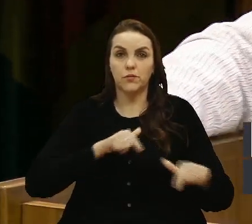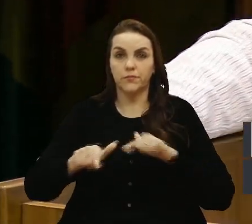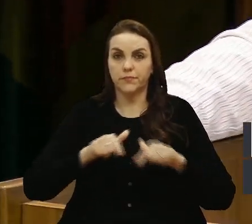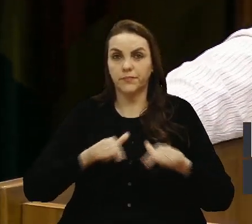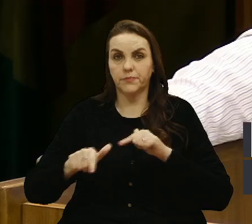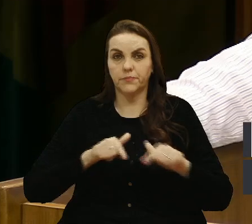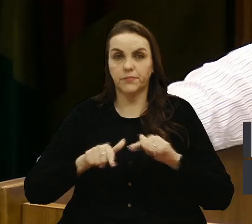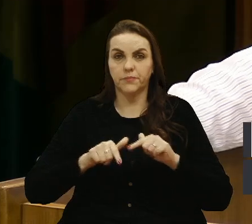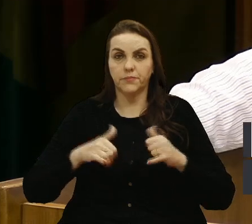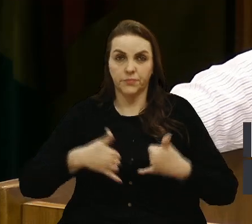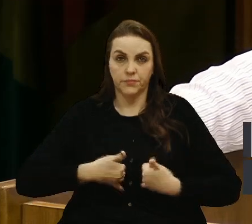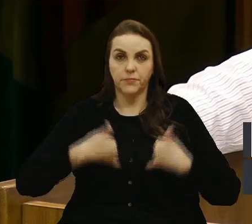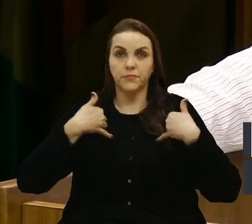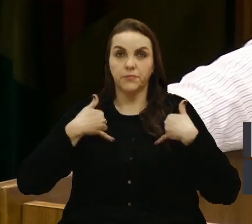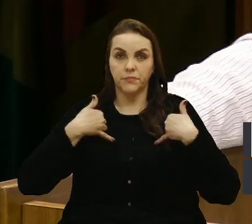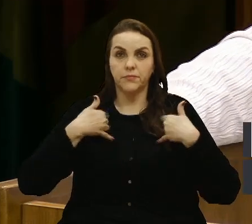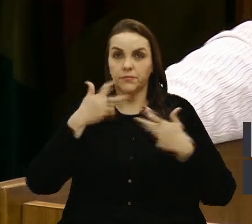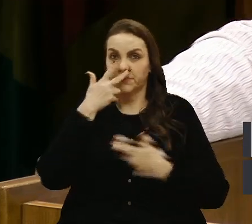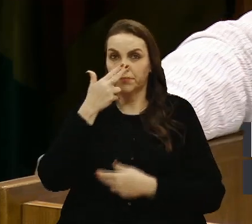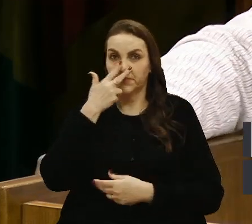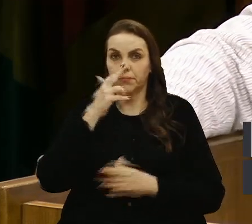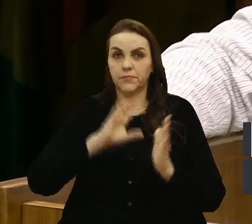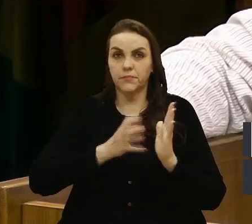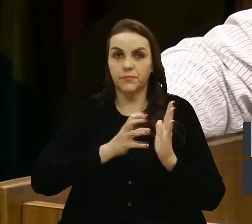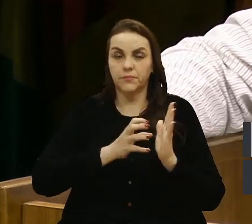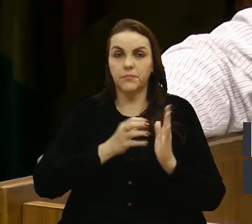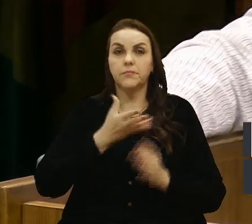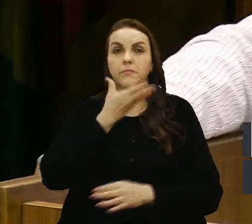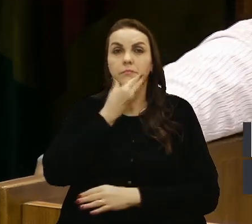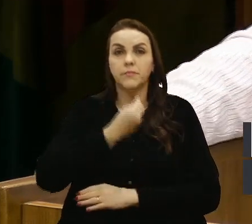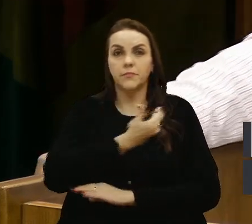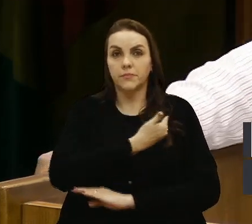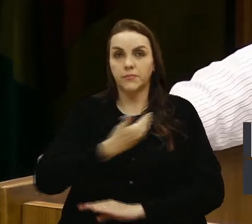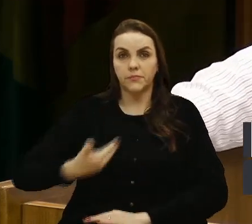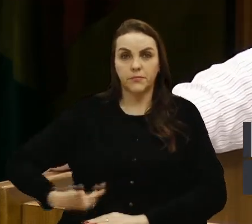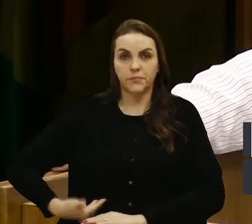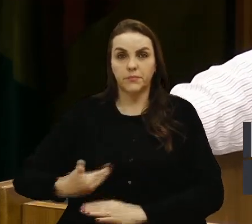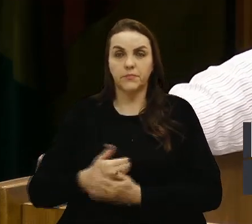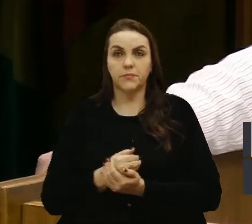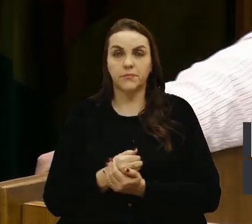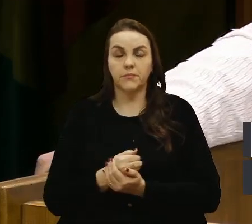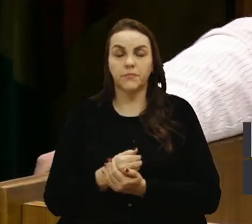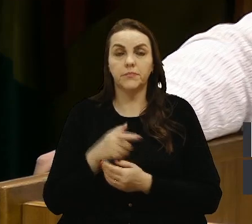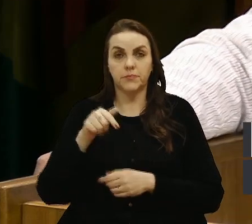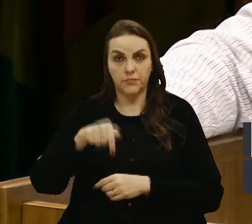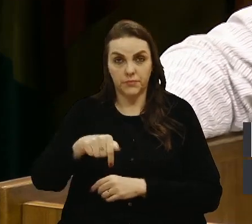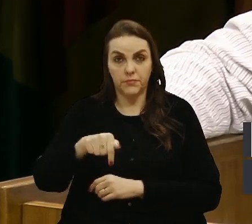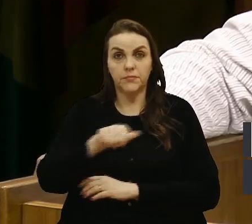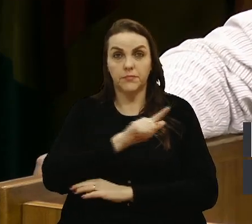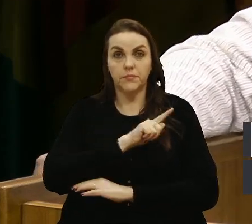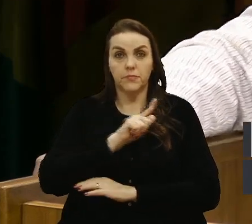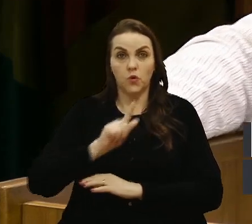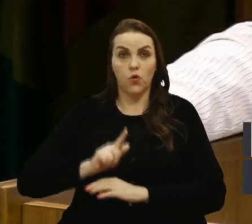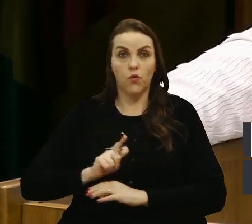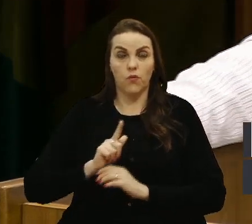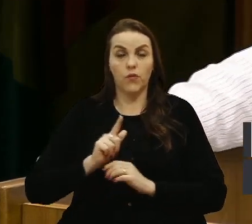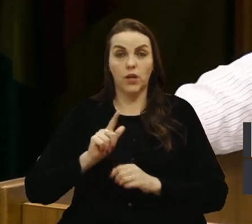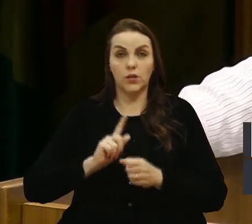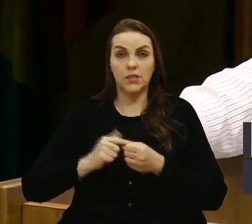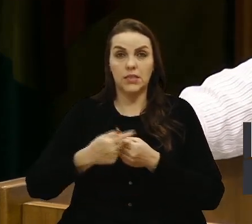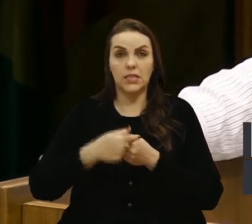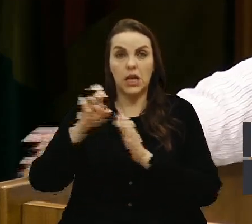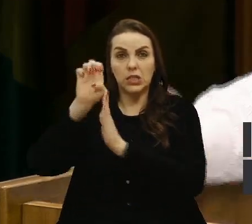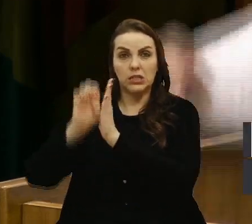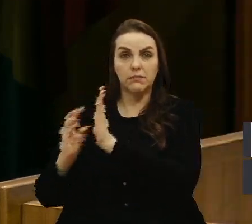orgulho de ser do mesmo partido de um homem público que governou essa cidade sem emenda